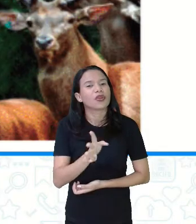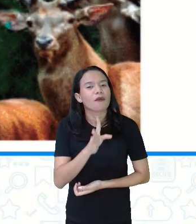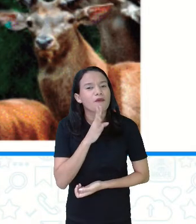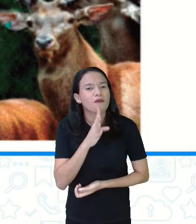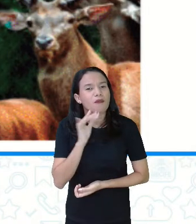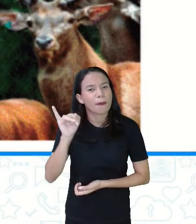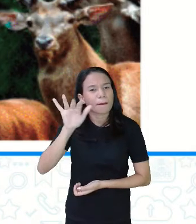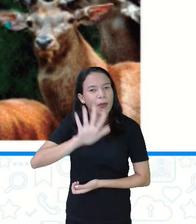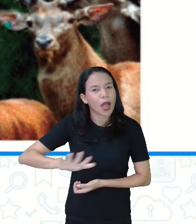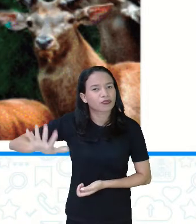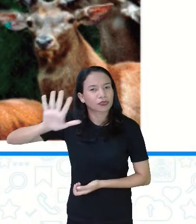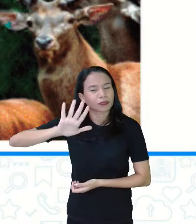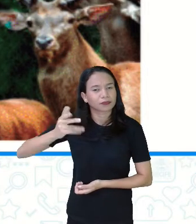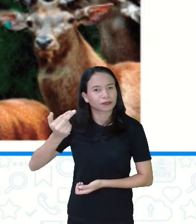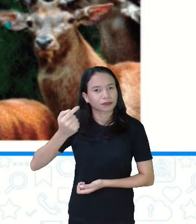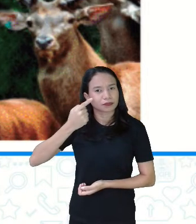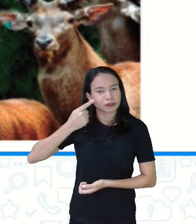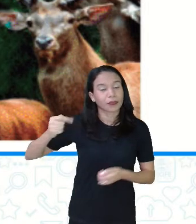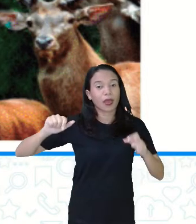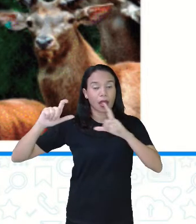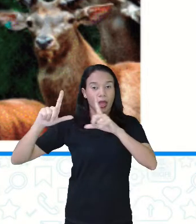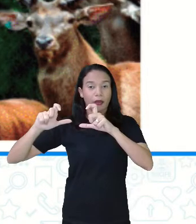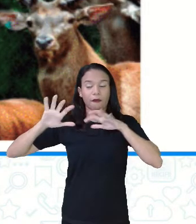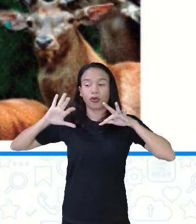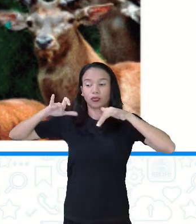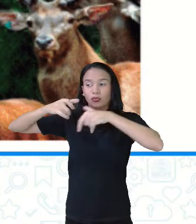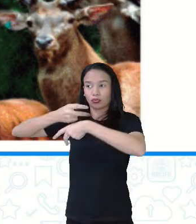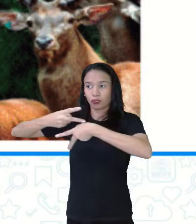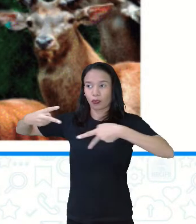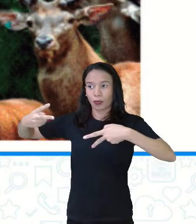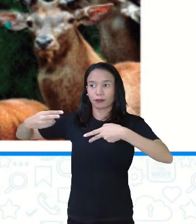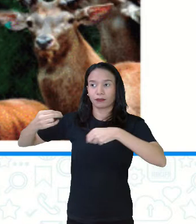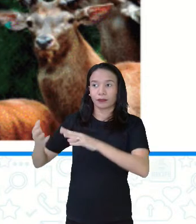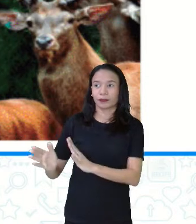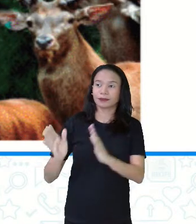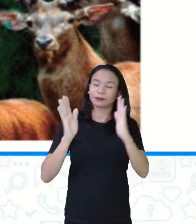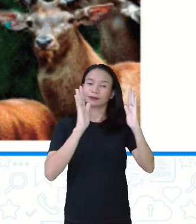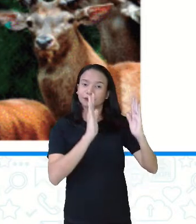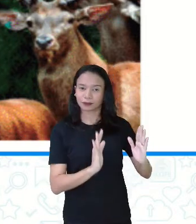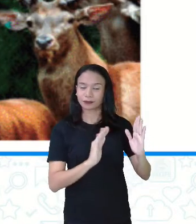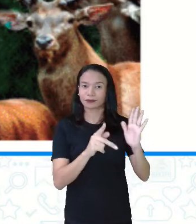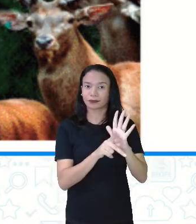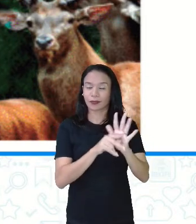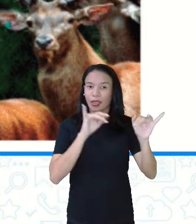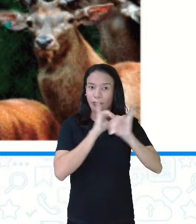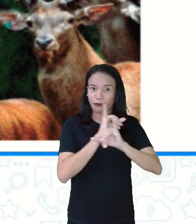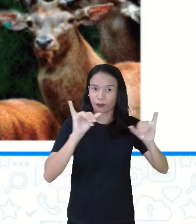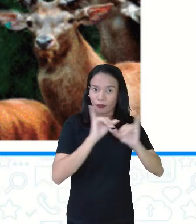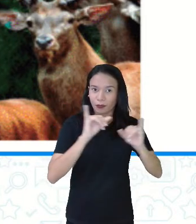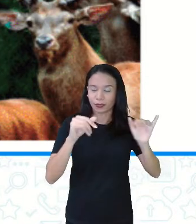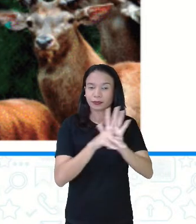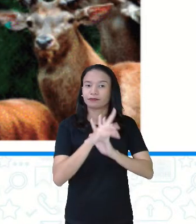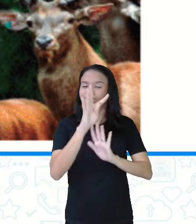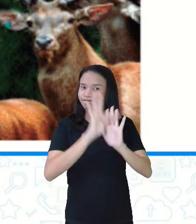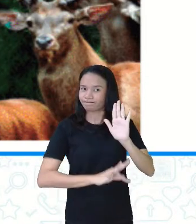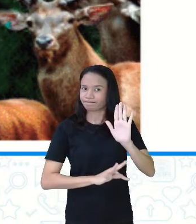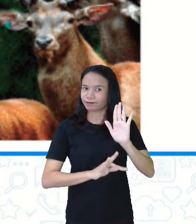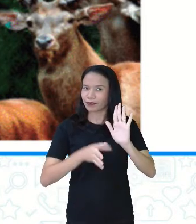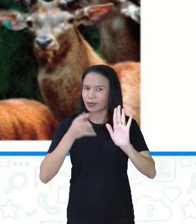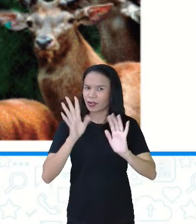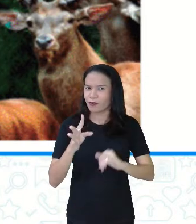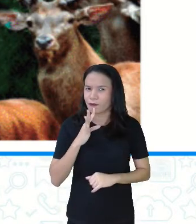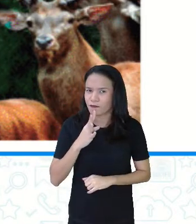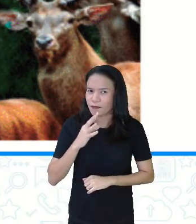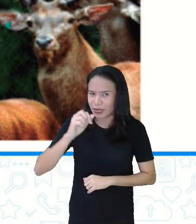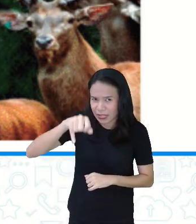uma imagem como essa? A foto de um animalzinho e do lado ali as informações. Você já viu, sim